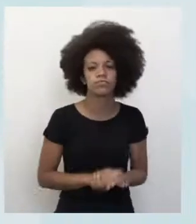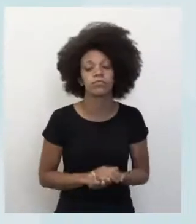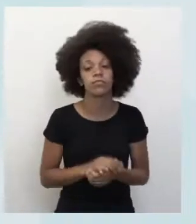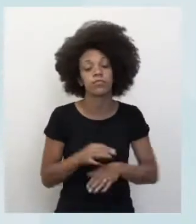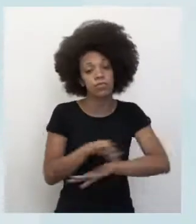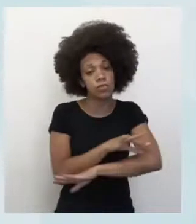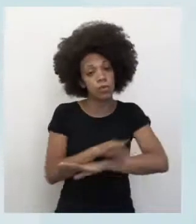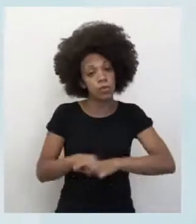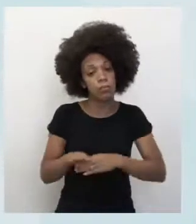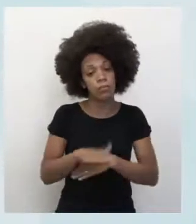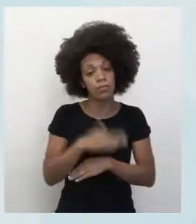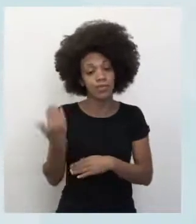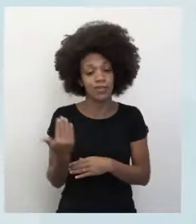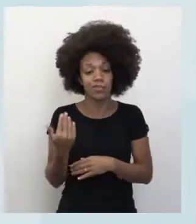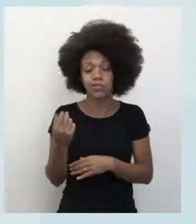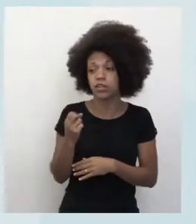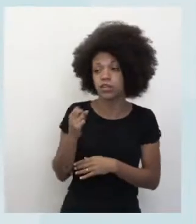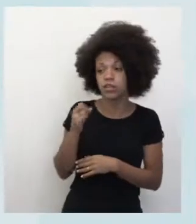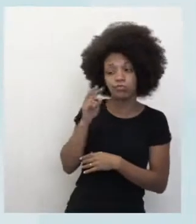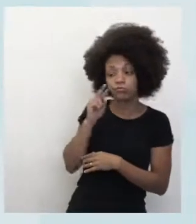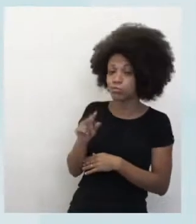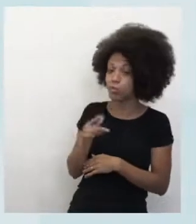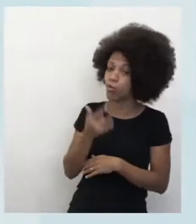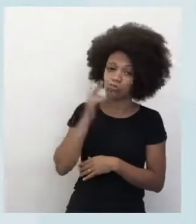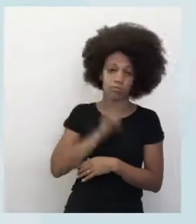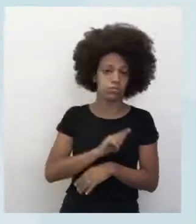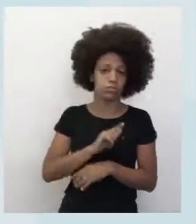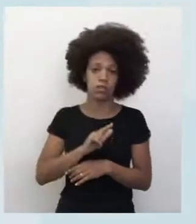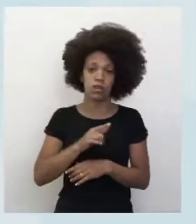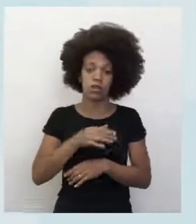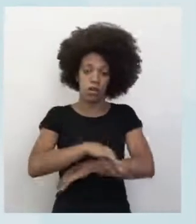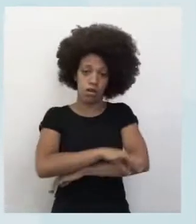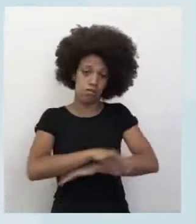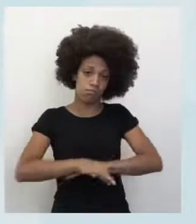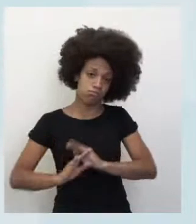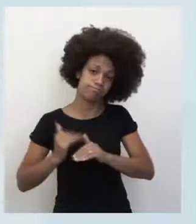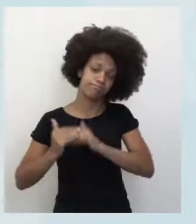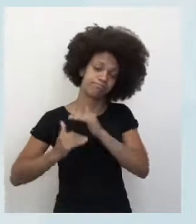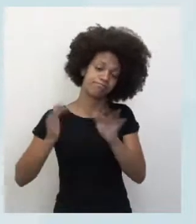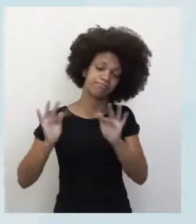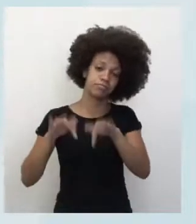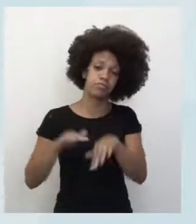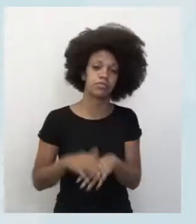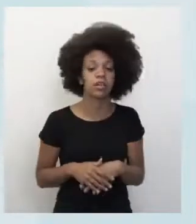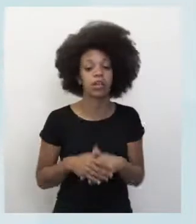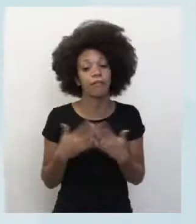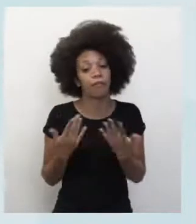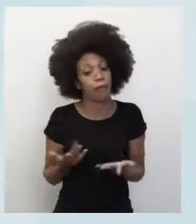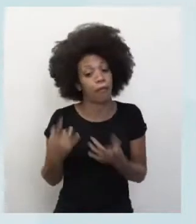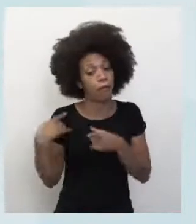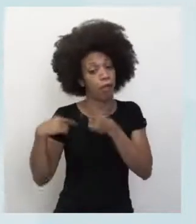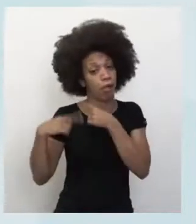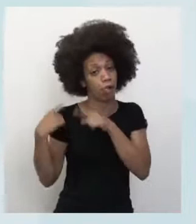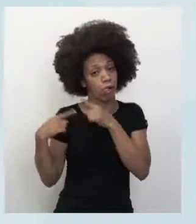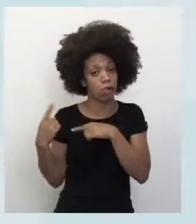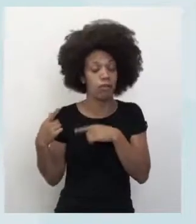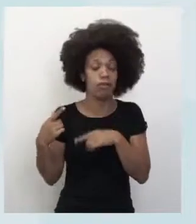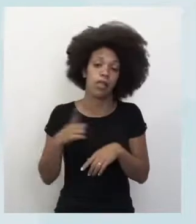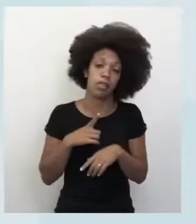morreu sem ver sua obra acabada e atualmente ainda está em processo de construção. Diz a lenda que agora com previsão de término